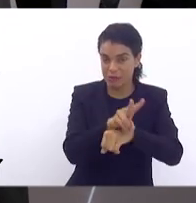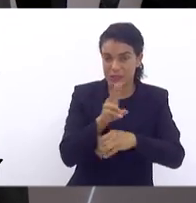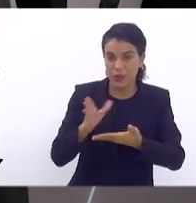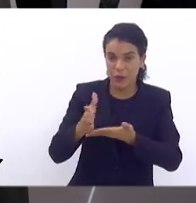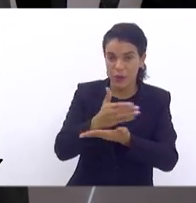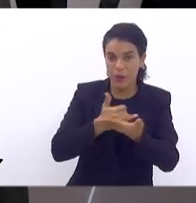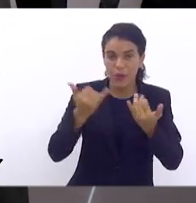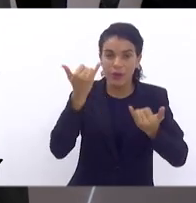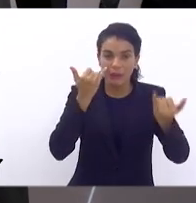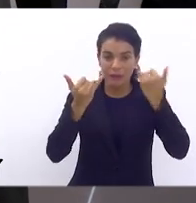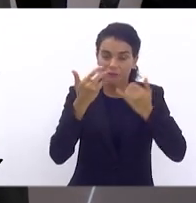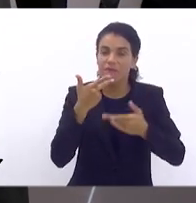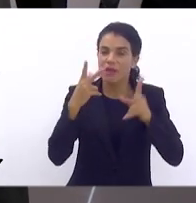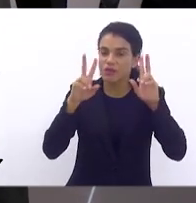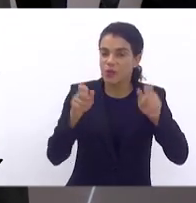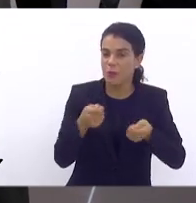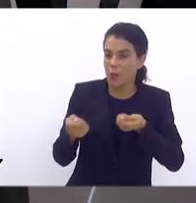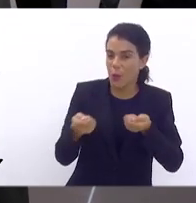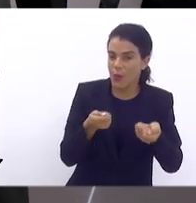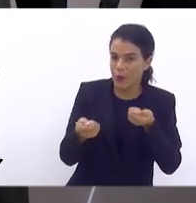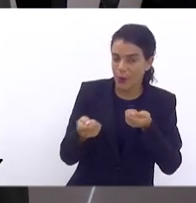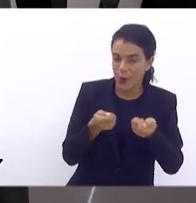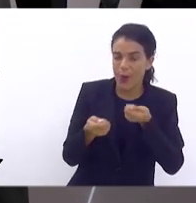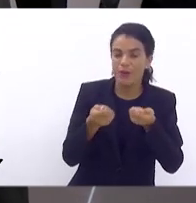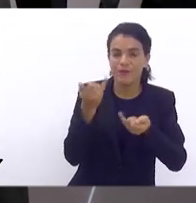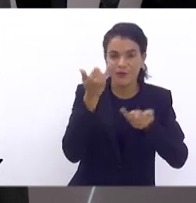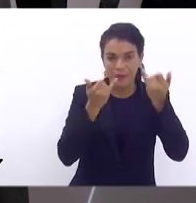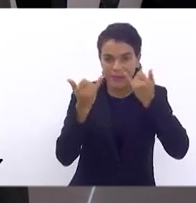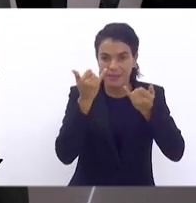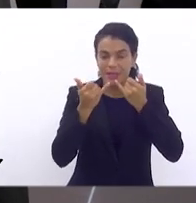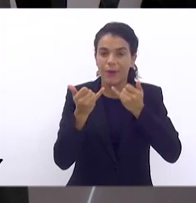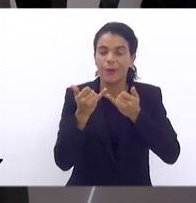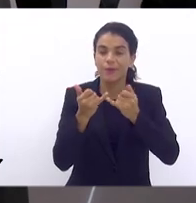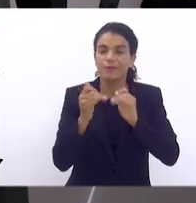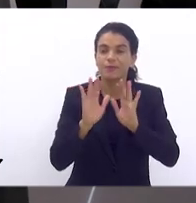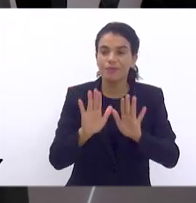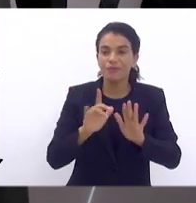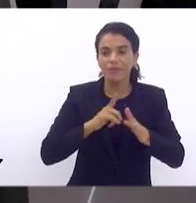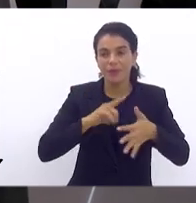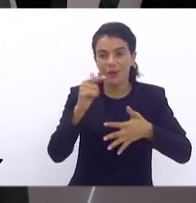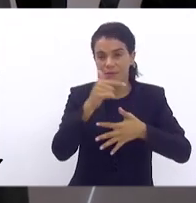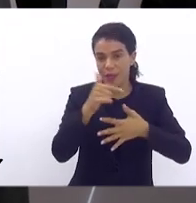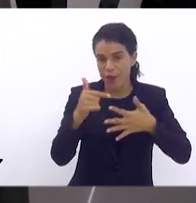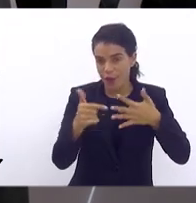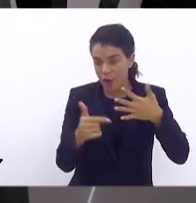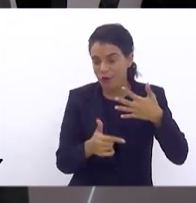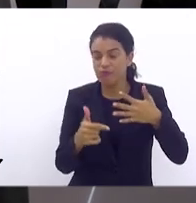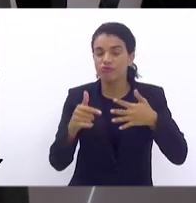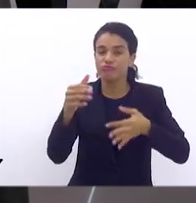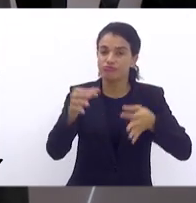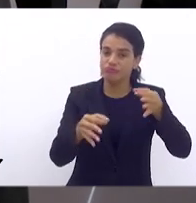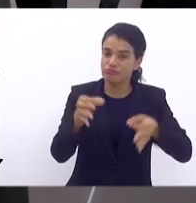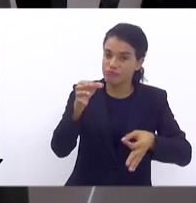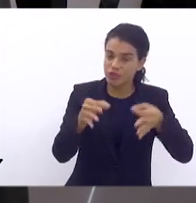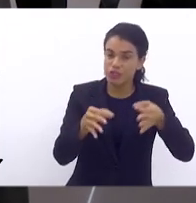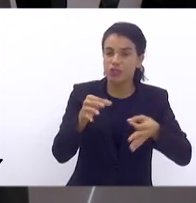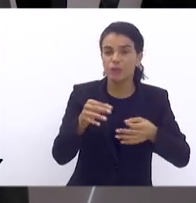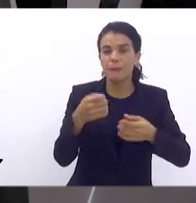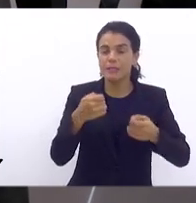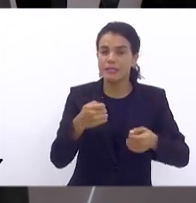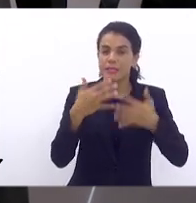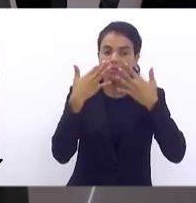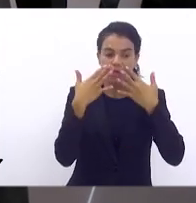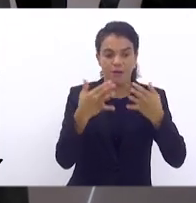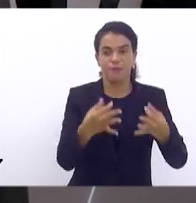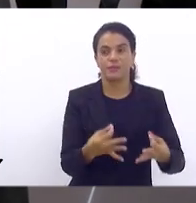o controle de dados pessoais mas existem outros né parâmetros jurídicos que também devem ser observados na